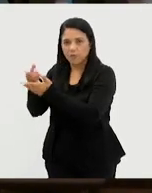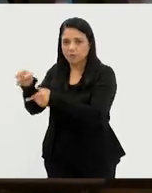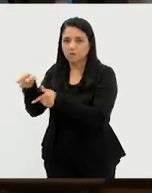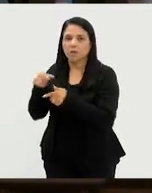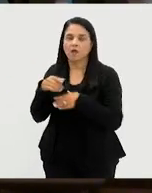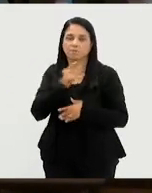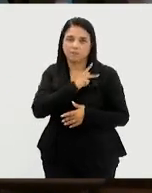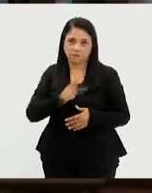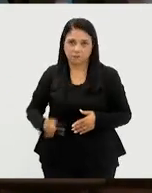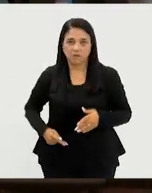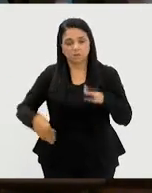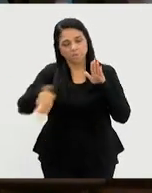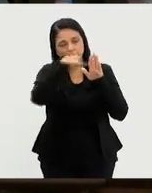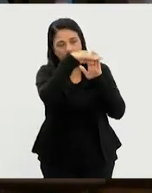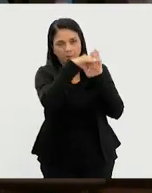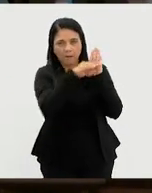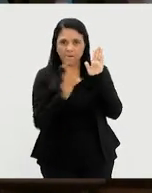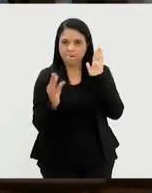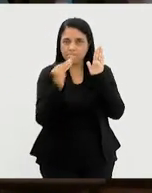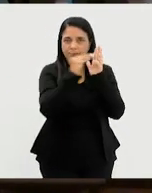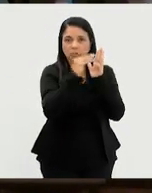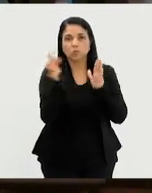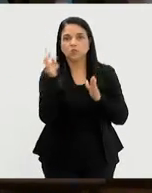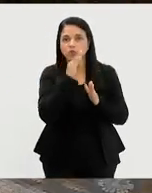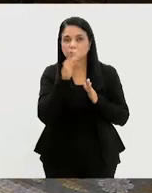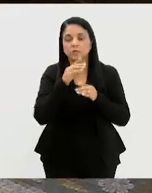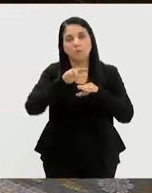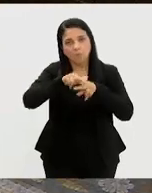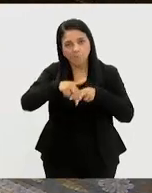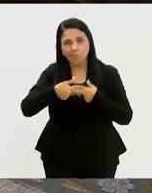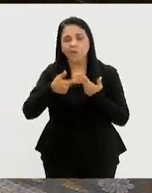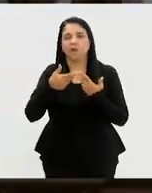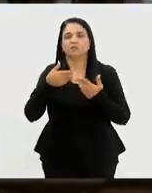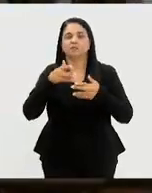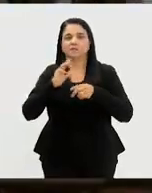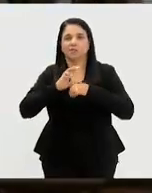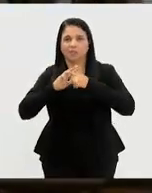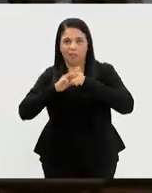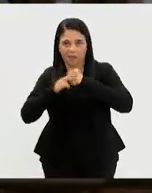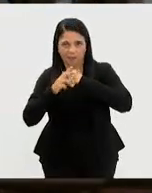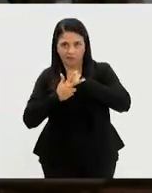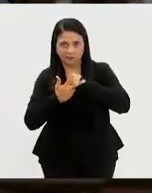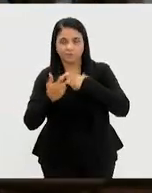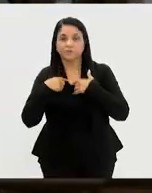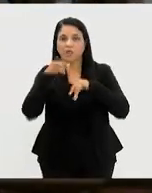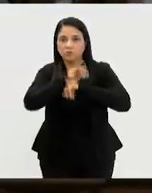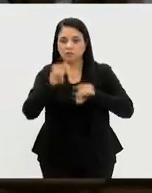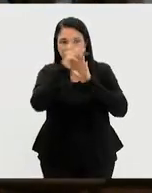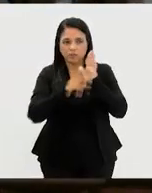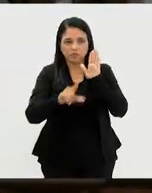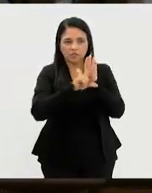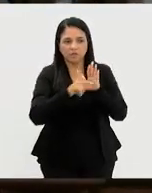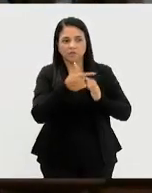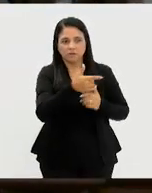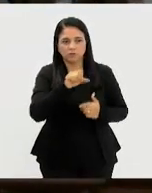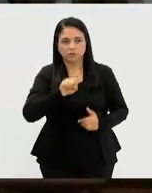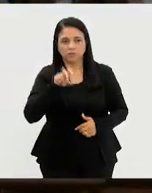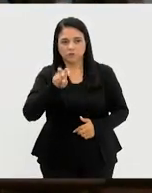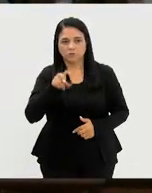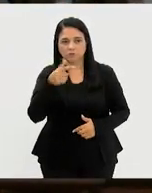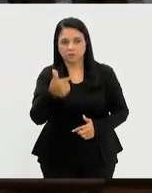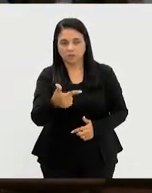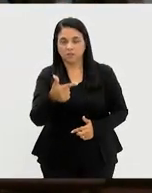Pauta esses projetos com urgência por conta da dengue isso obrigada Presidente anuncio o projeto de lei número 2853 de